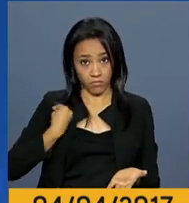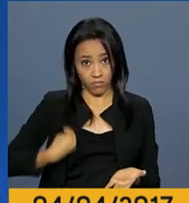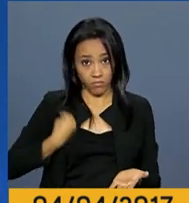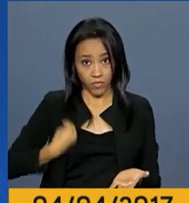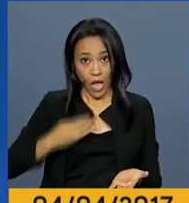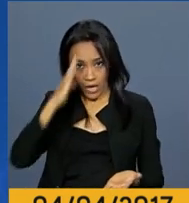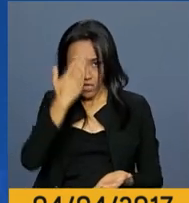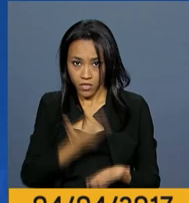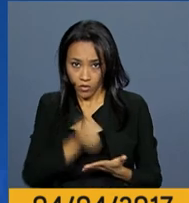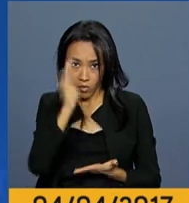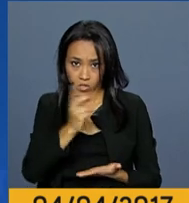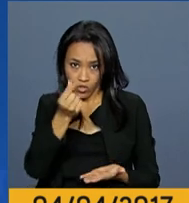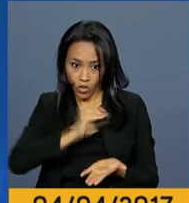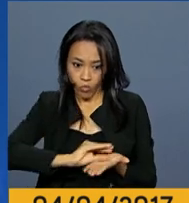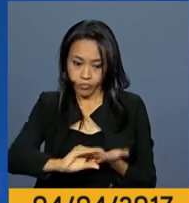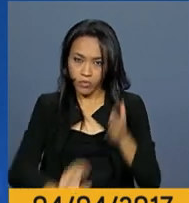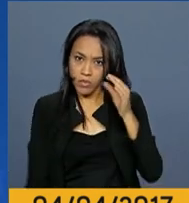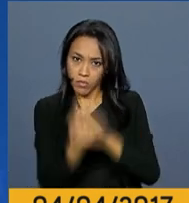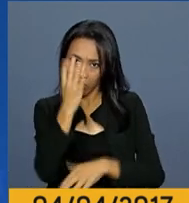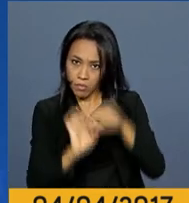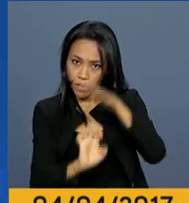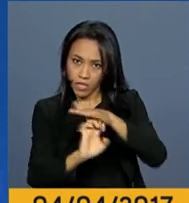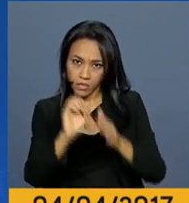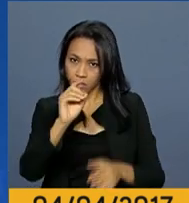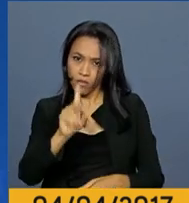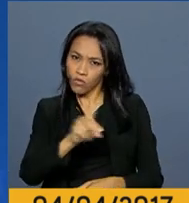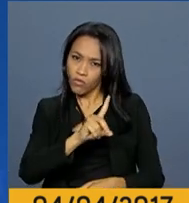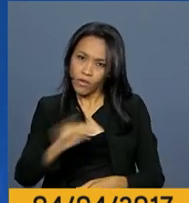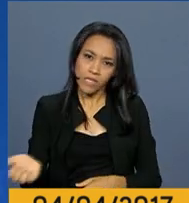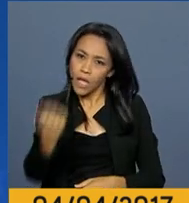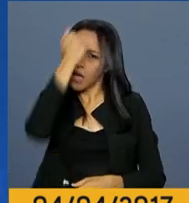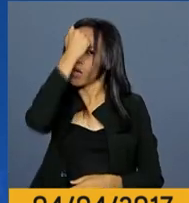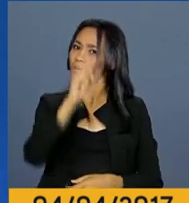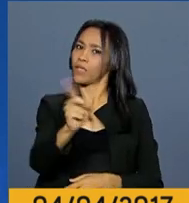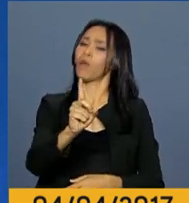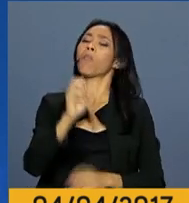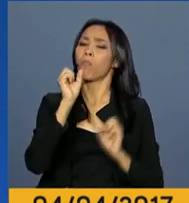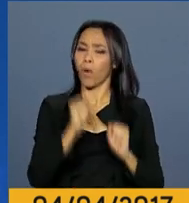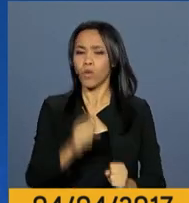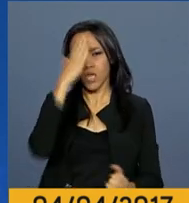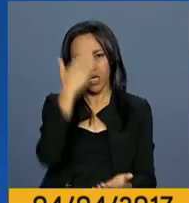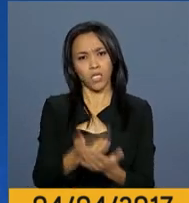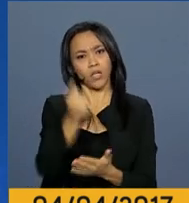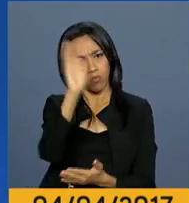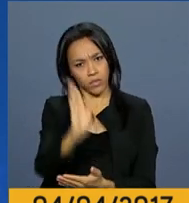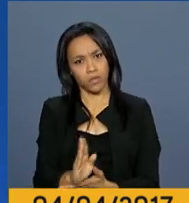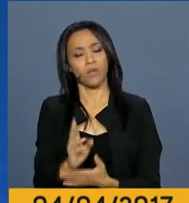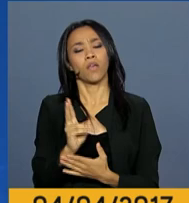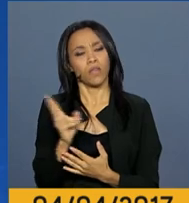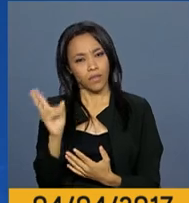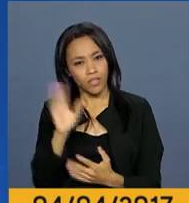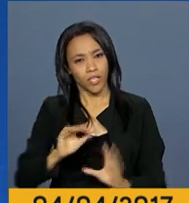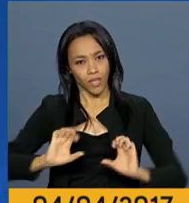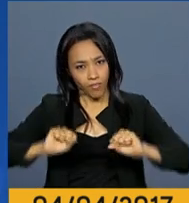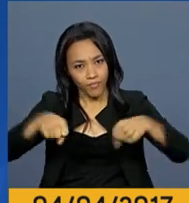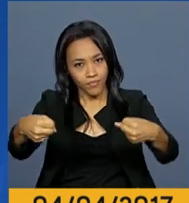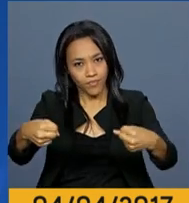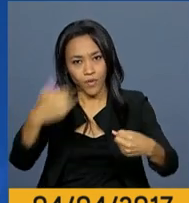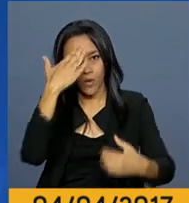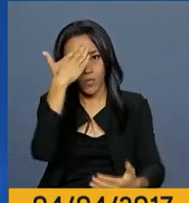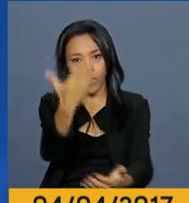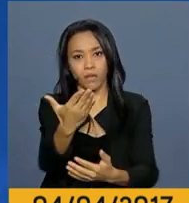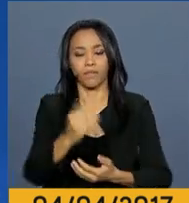investir não se arrependerá. Pode investir, que o Brasil, o nosso Brasil, está de volta. Muito